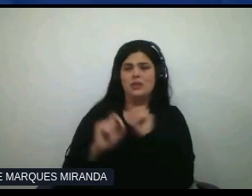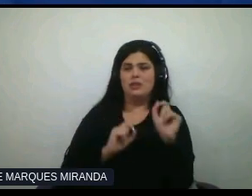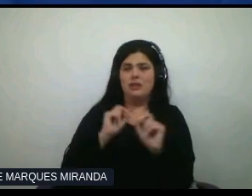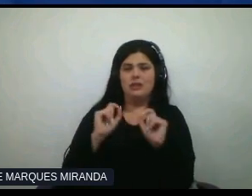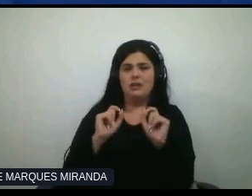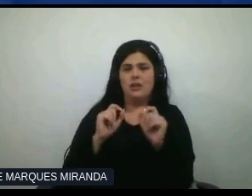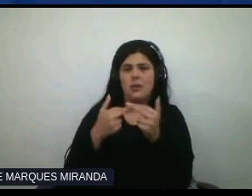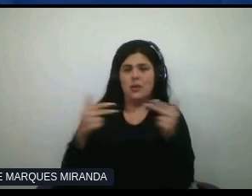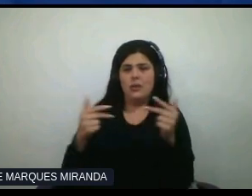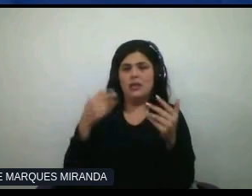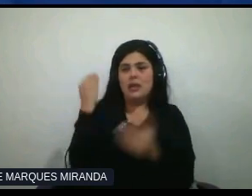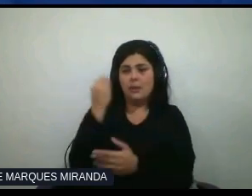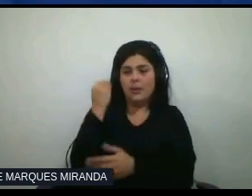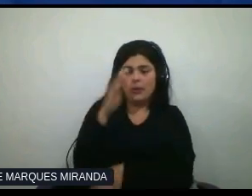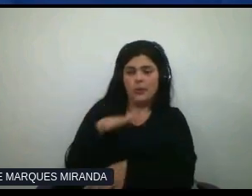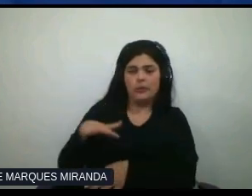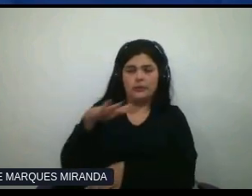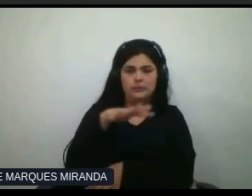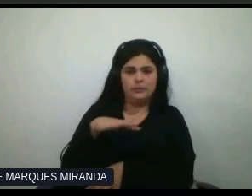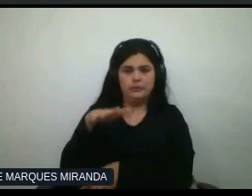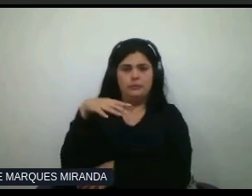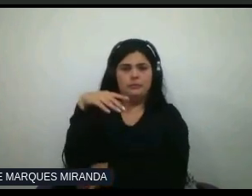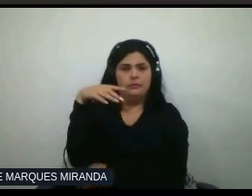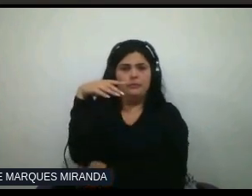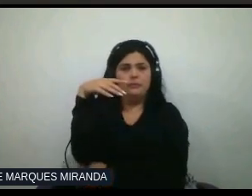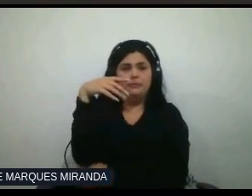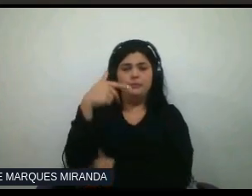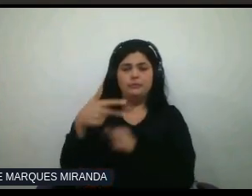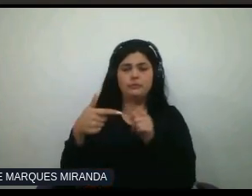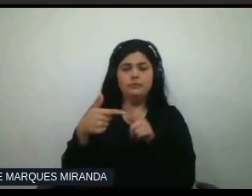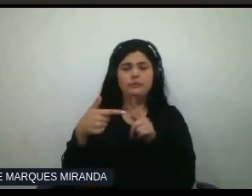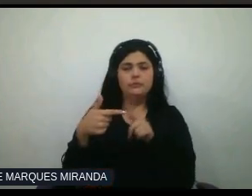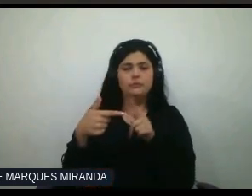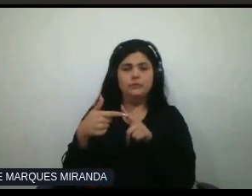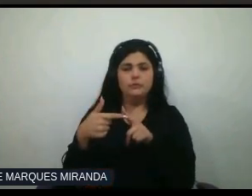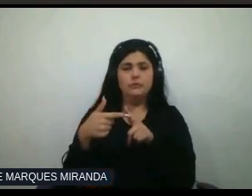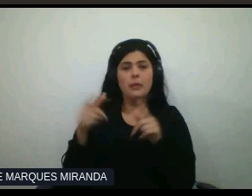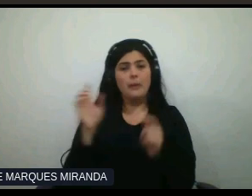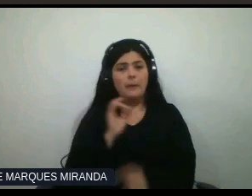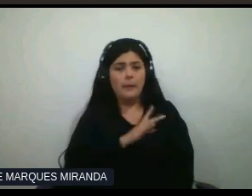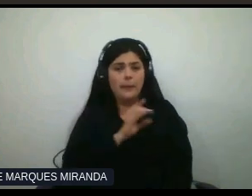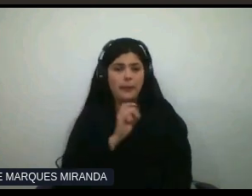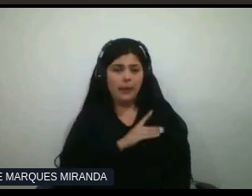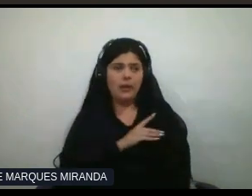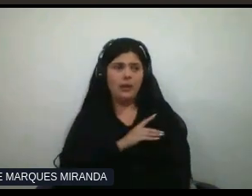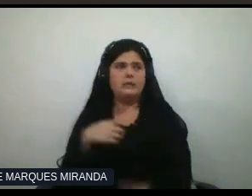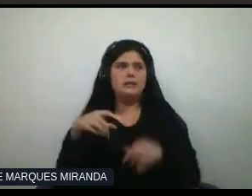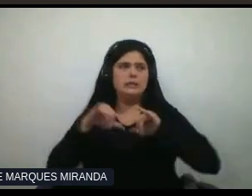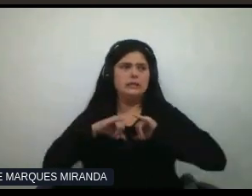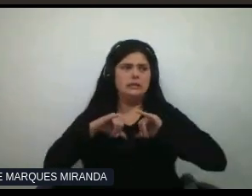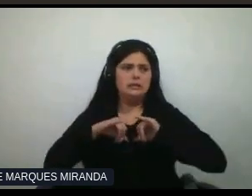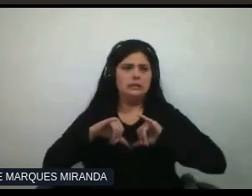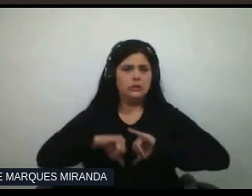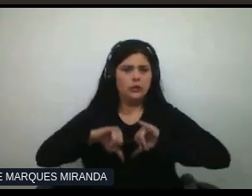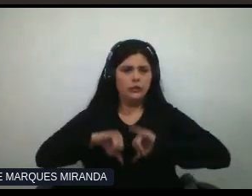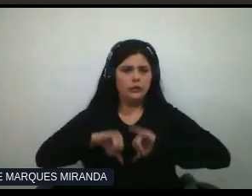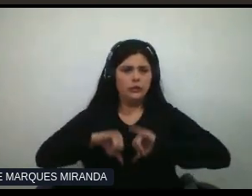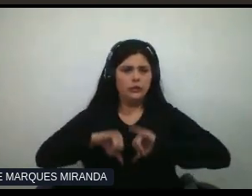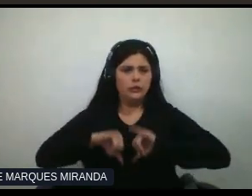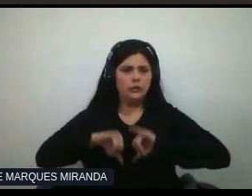pontos da psicologia. Segundo ponto, como a gente tem medo, e pensei, eu passei por essa situação agora, que eu citei